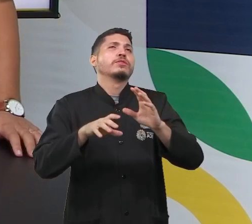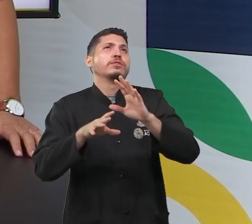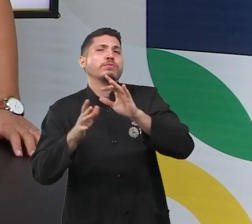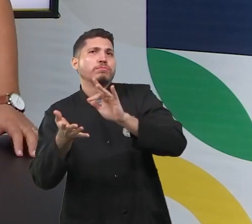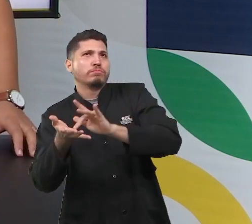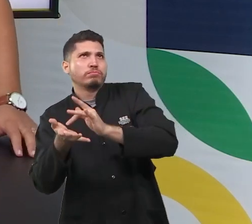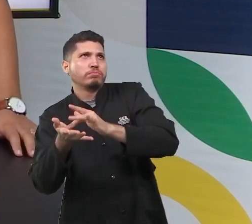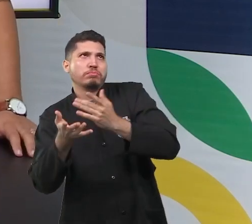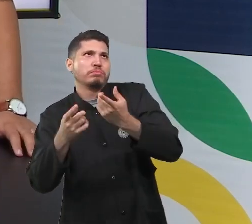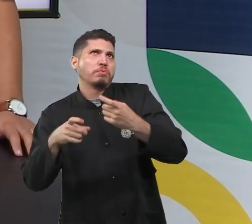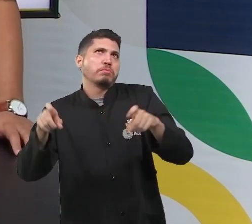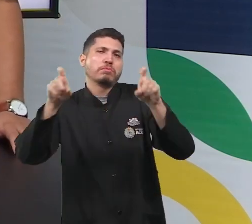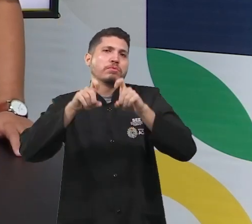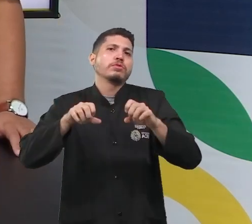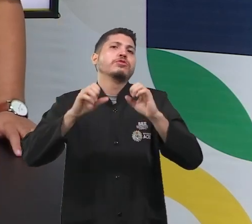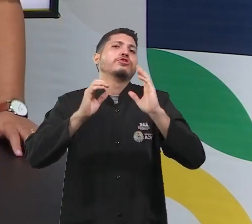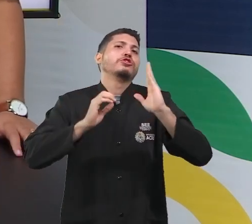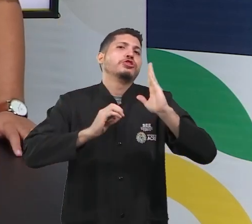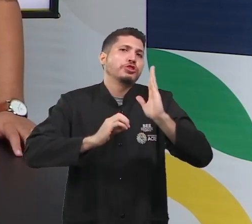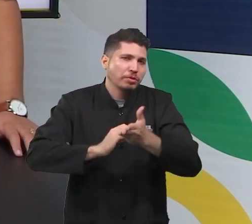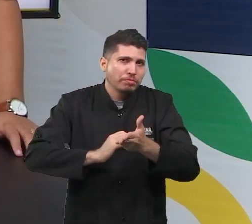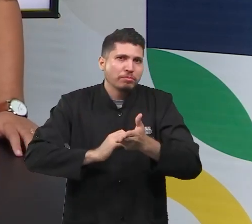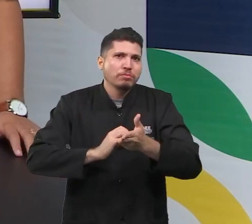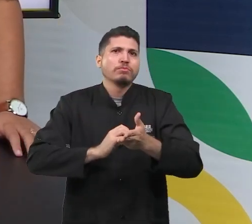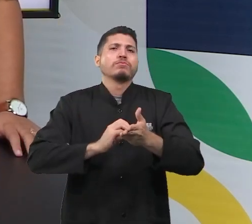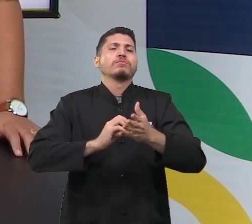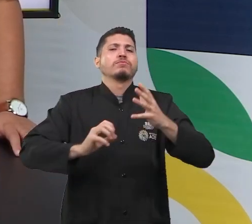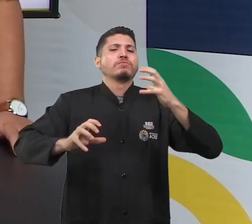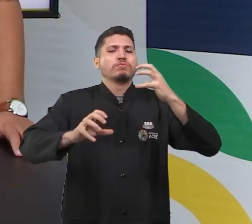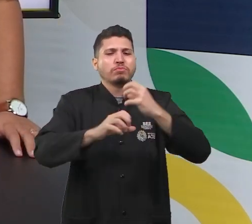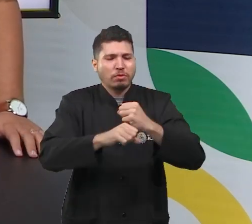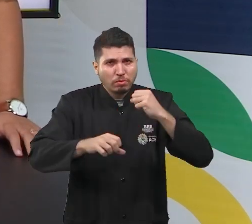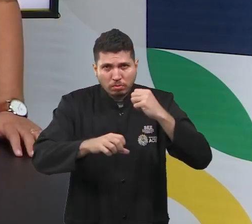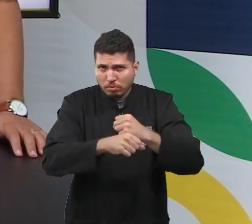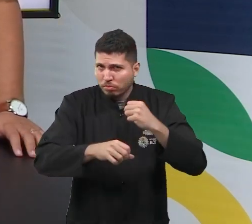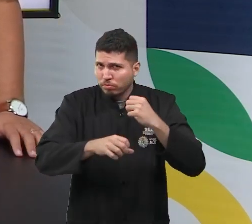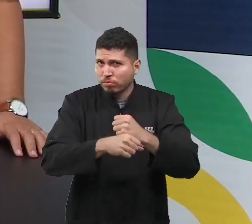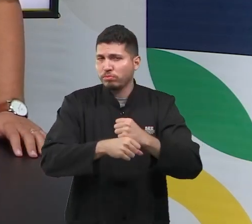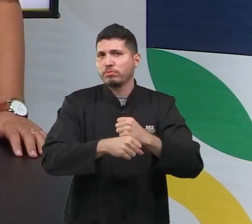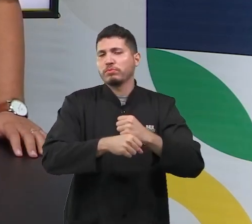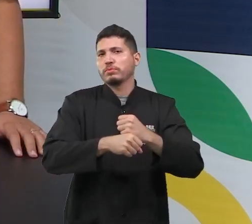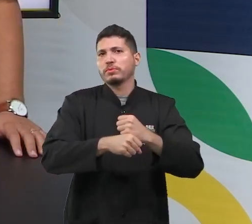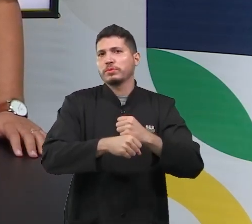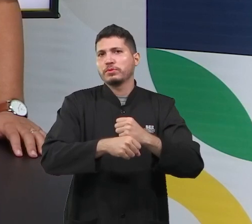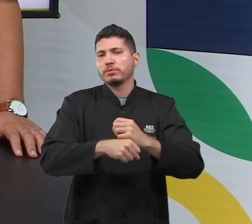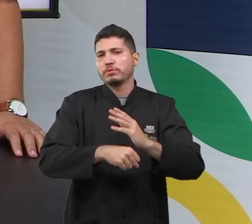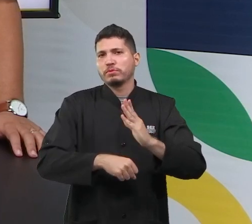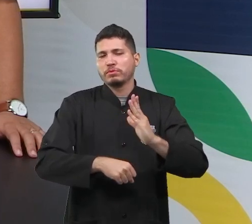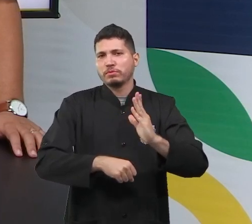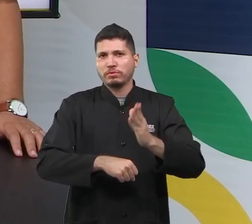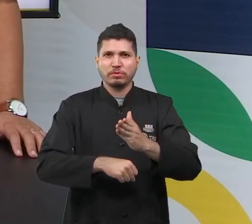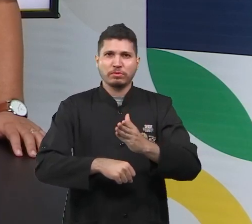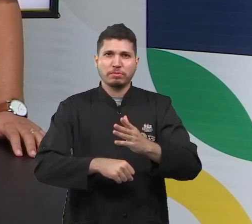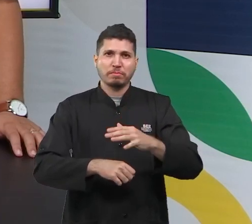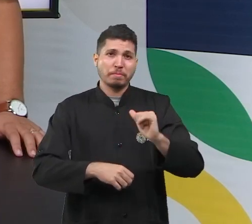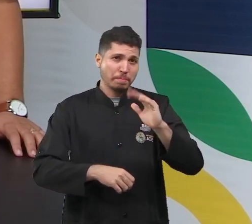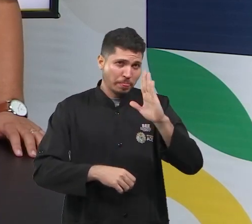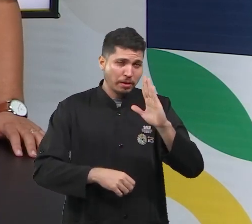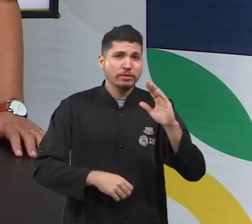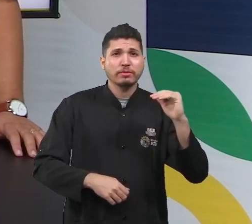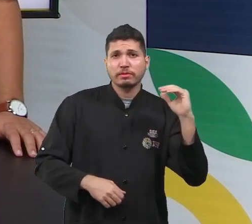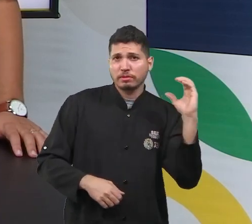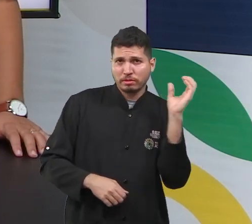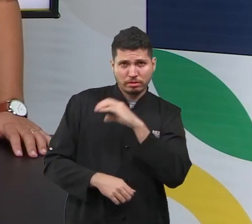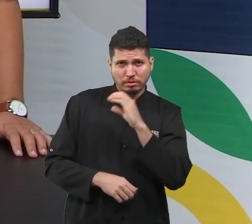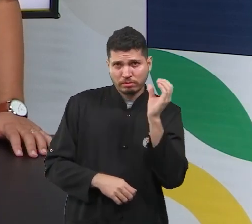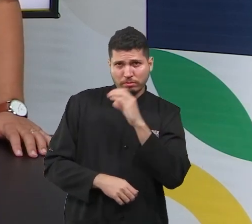você. Então você já sabe o seu gasto do próximo mês, seguindo a linha de raciocínio